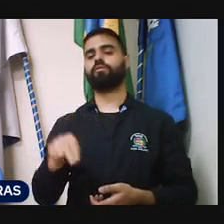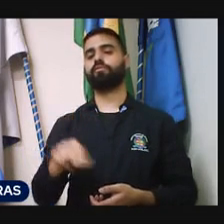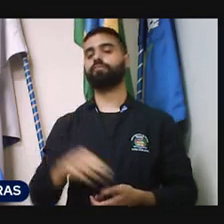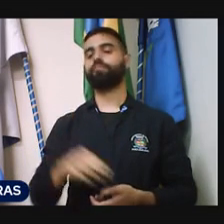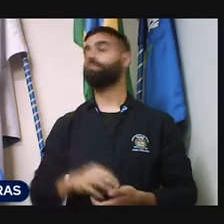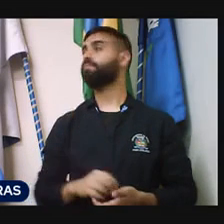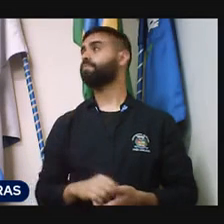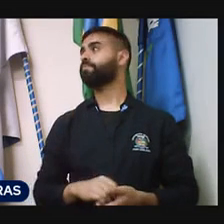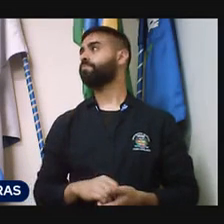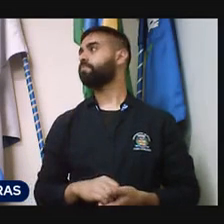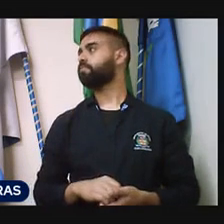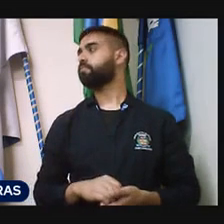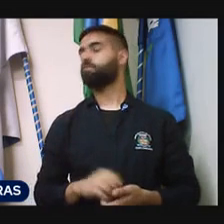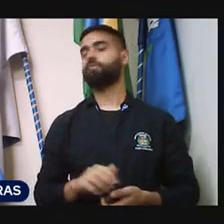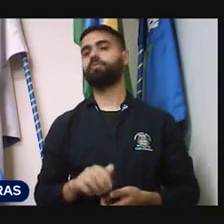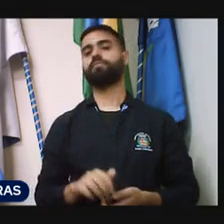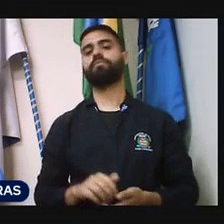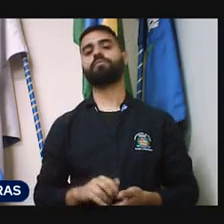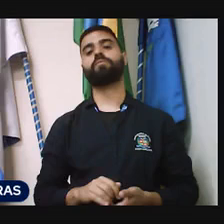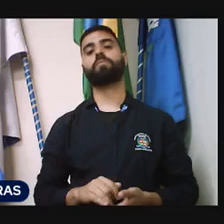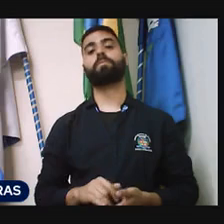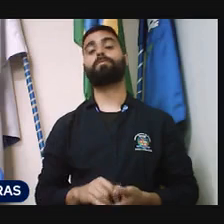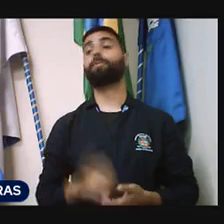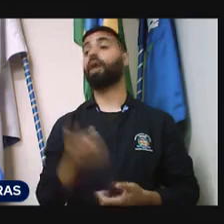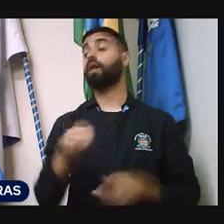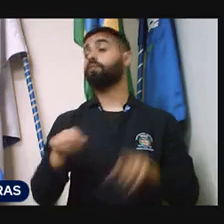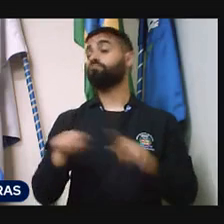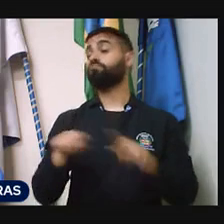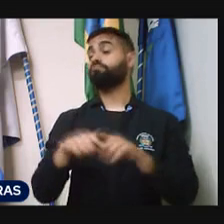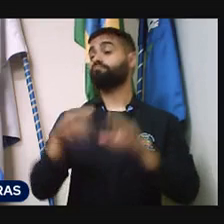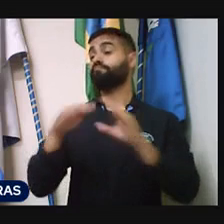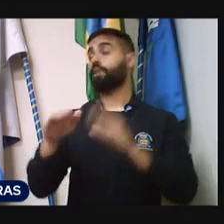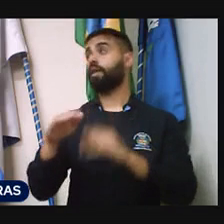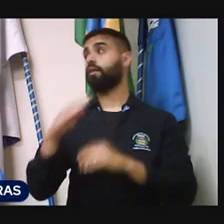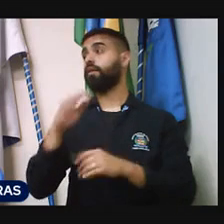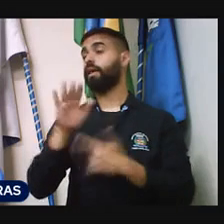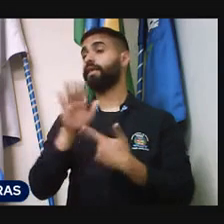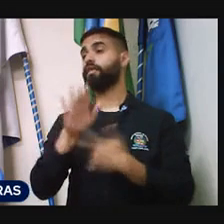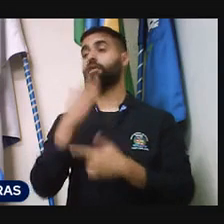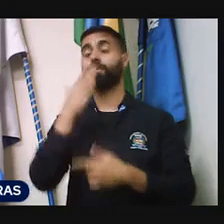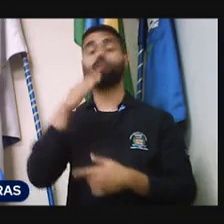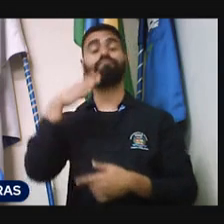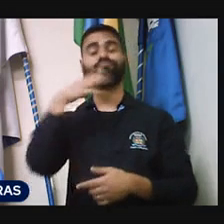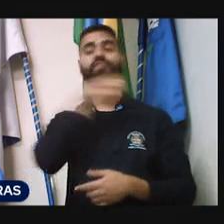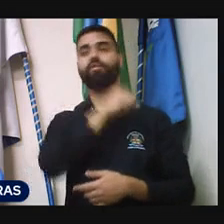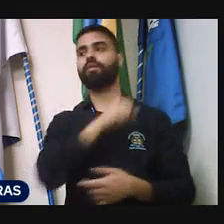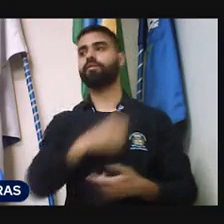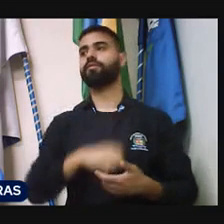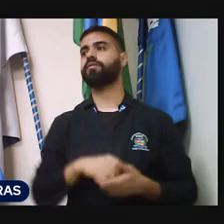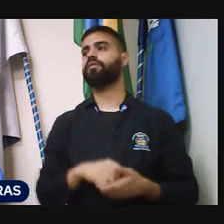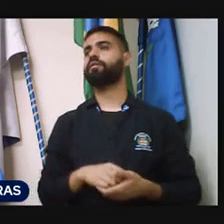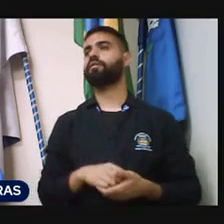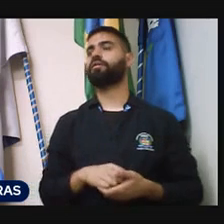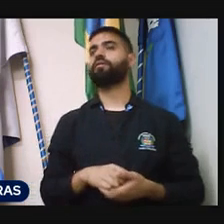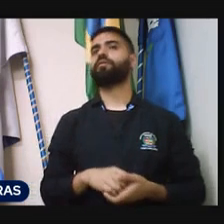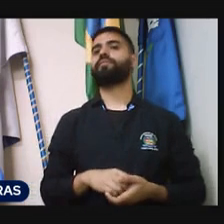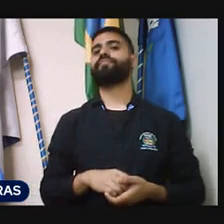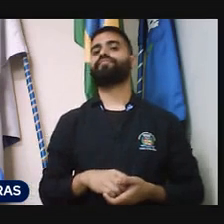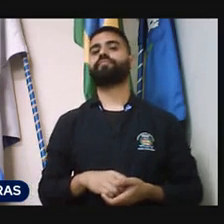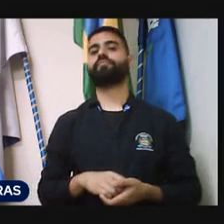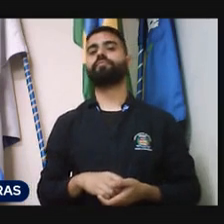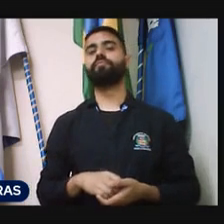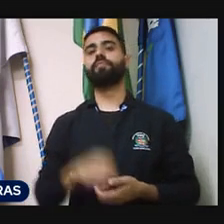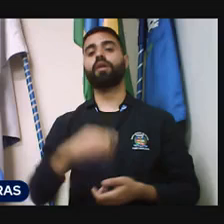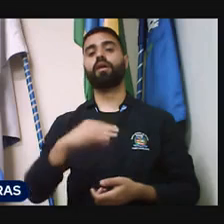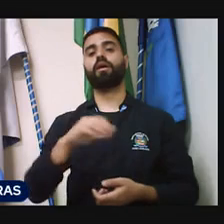relativas ouvido o douto plenário da forma regimental o envio da presente de cação em caráter de urgência ao juiz de olhos